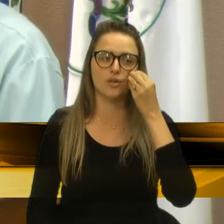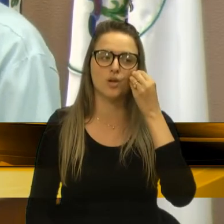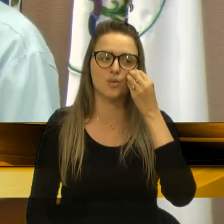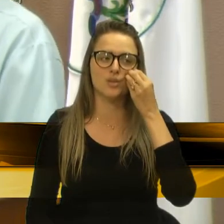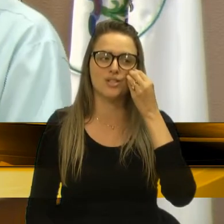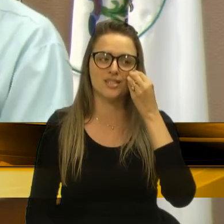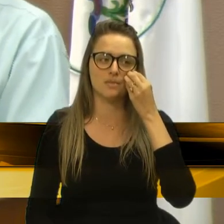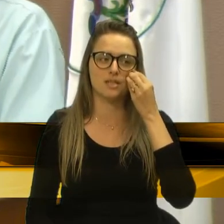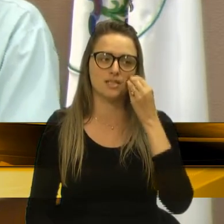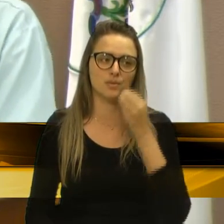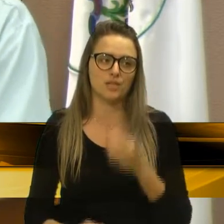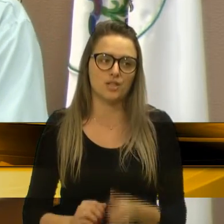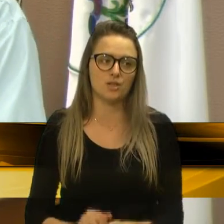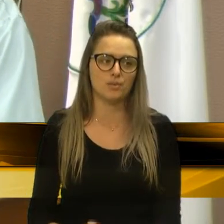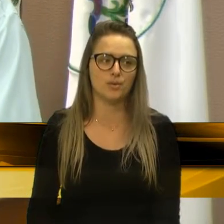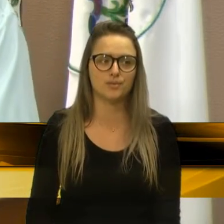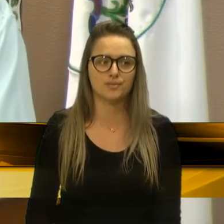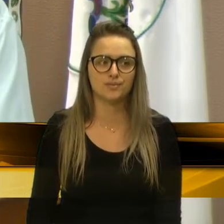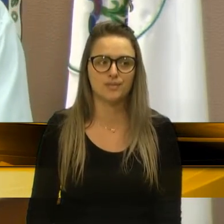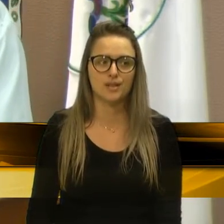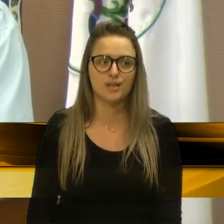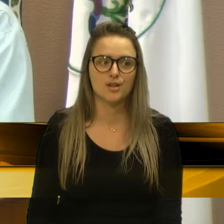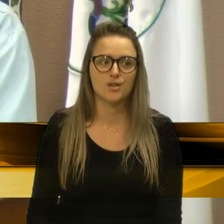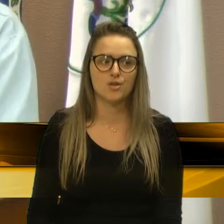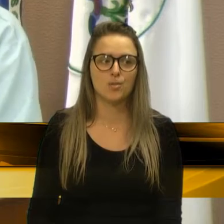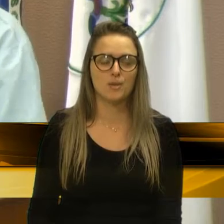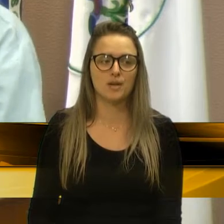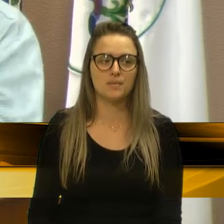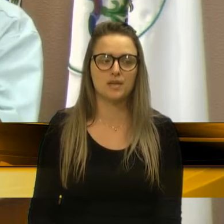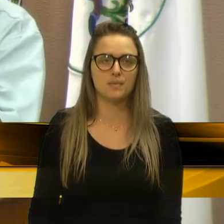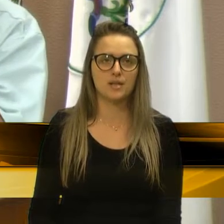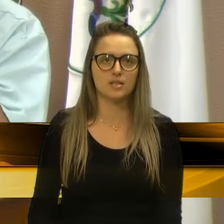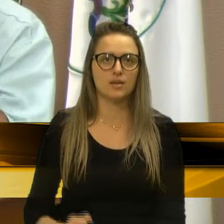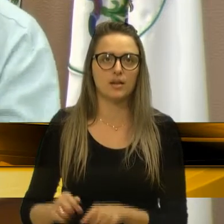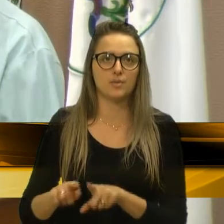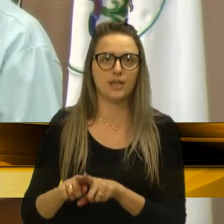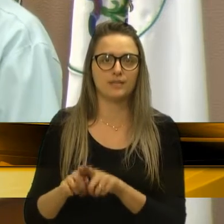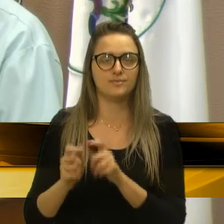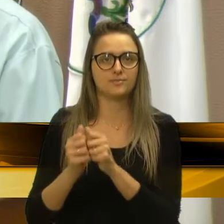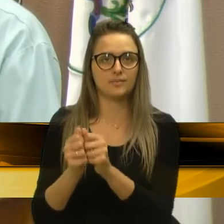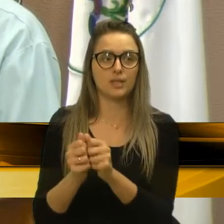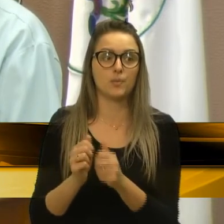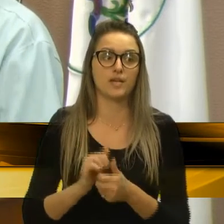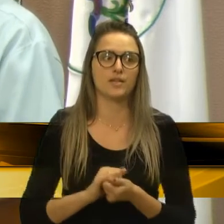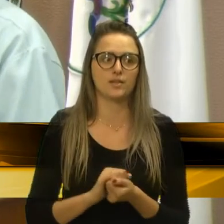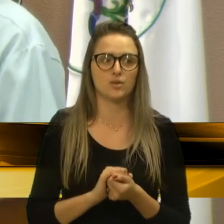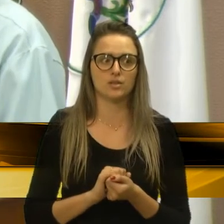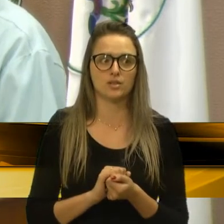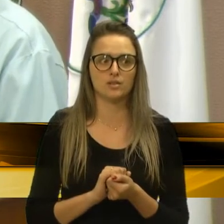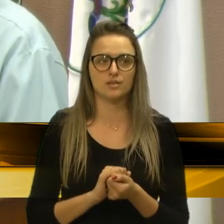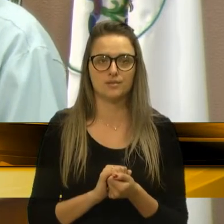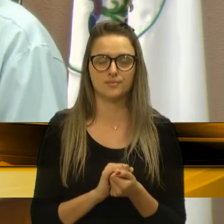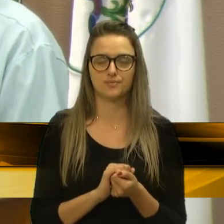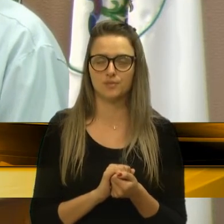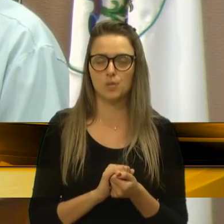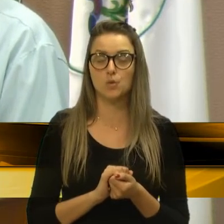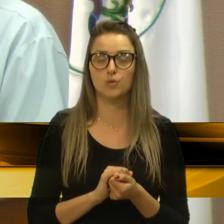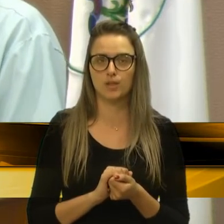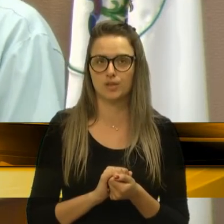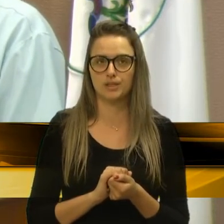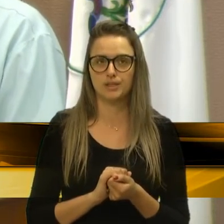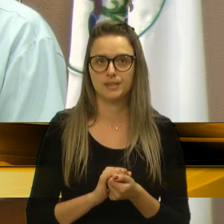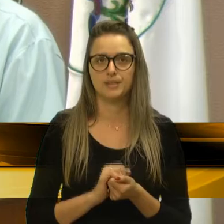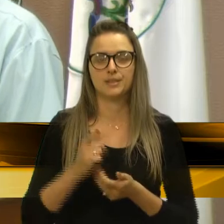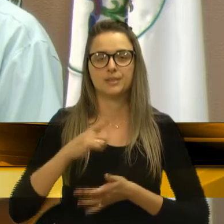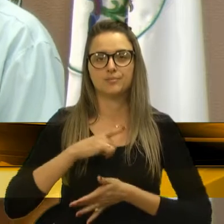seja a nossa brigada militar que muito por muitas vezes também não tem é a